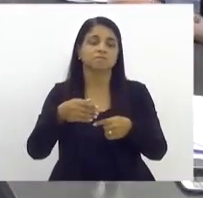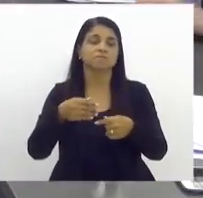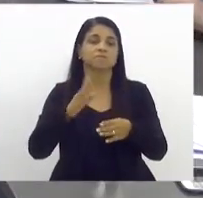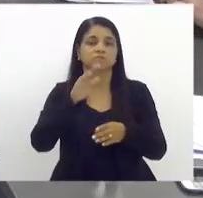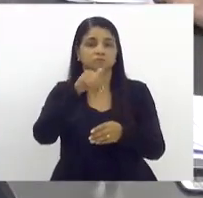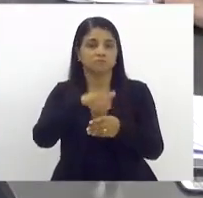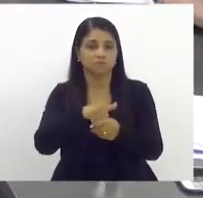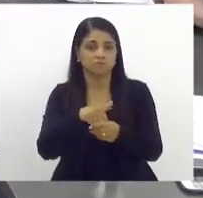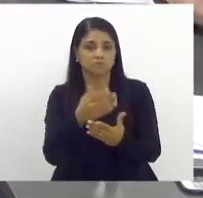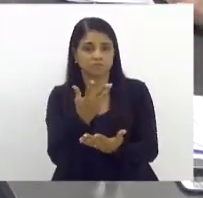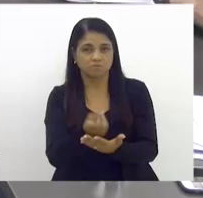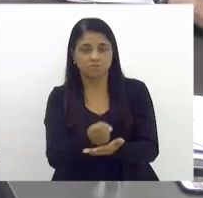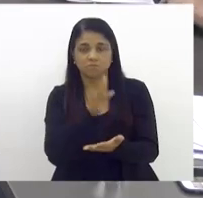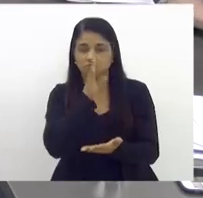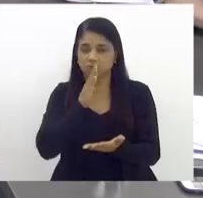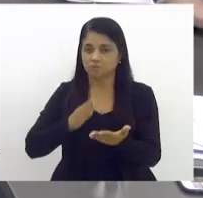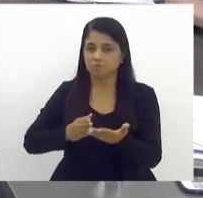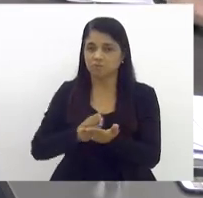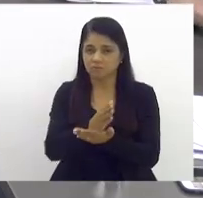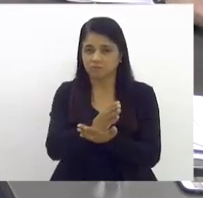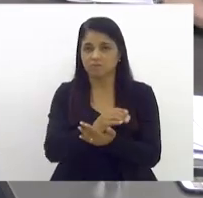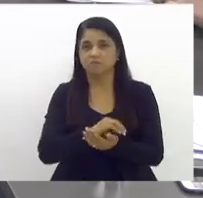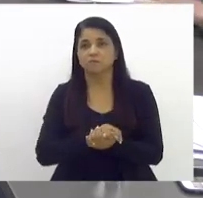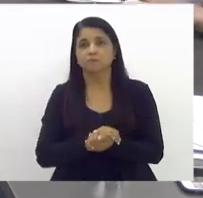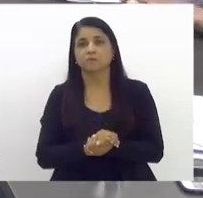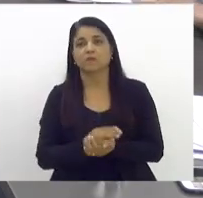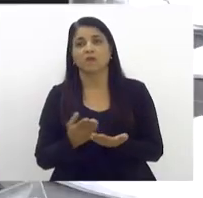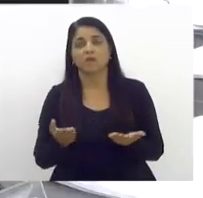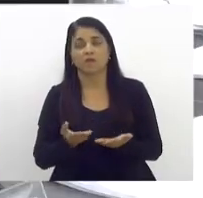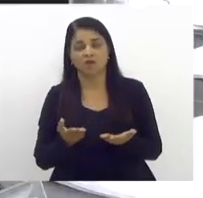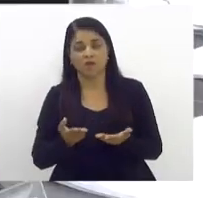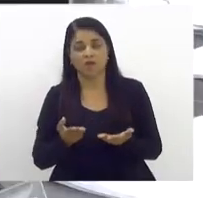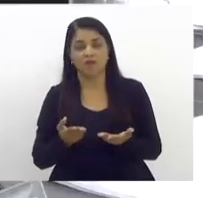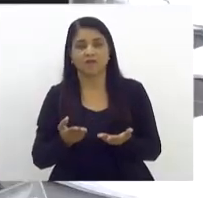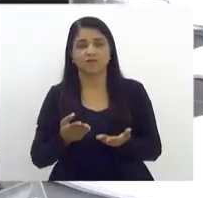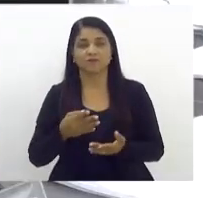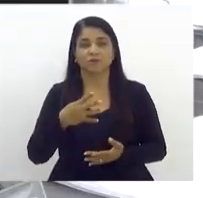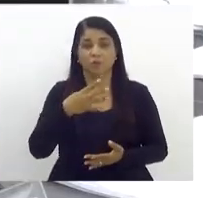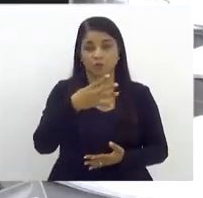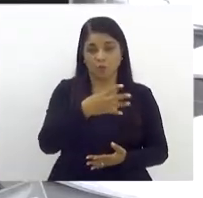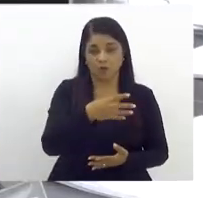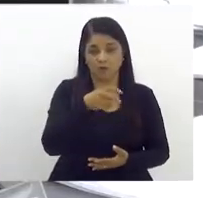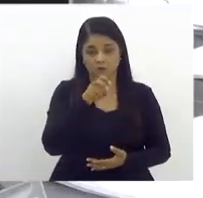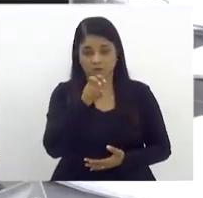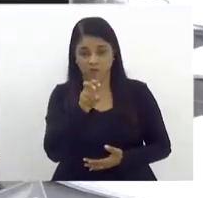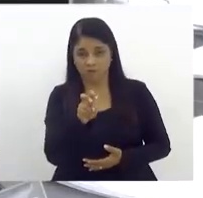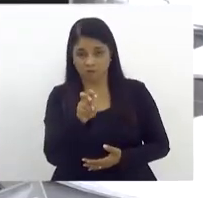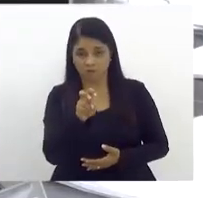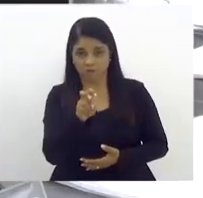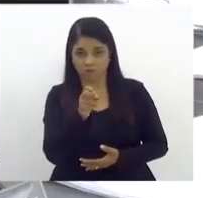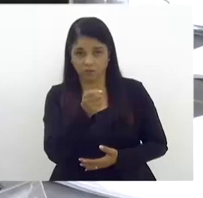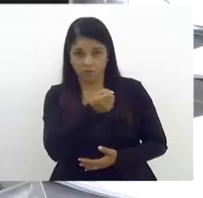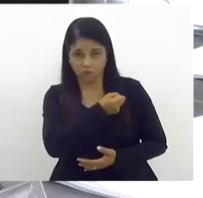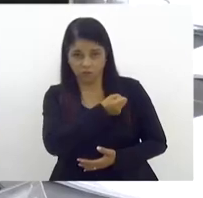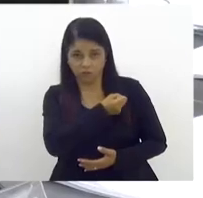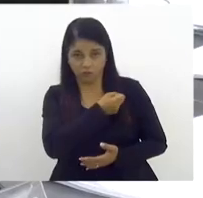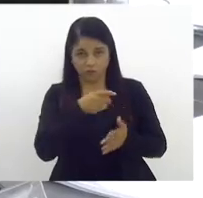votação. Os senhores que aprovam, permaneçam como estão, aprovado. Agora sim, a gente passa do 45